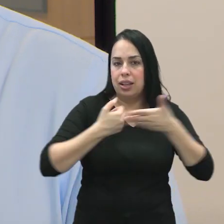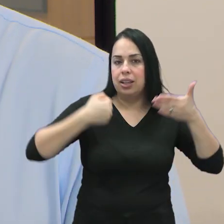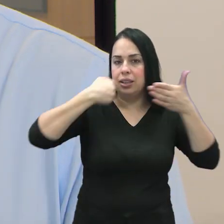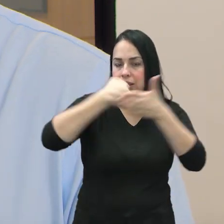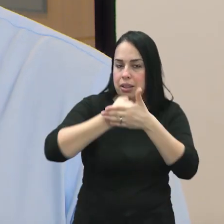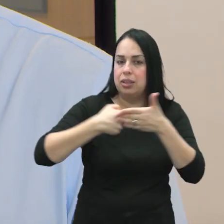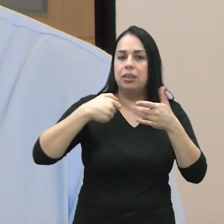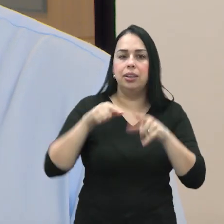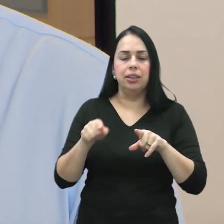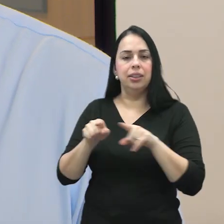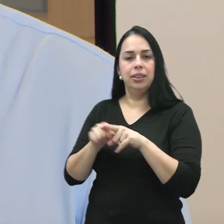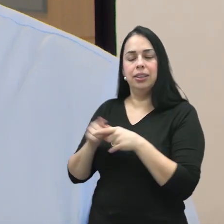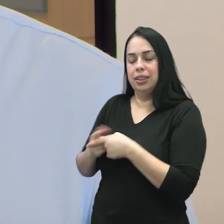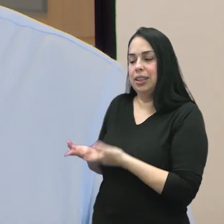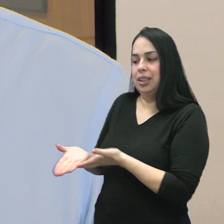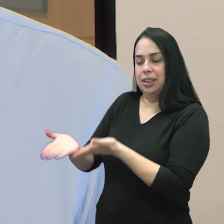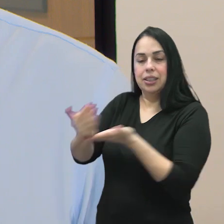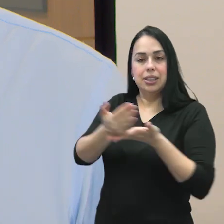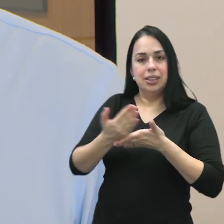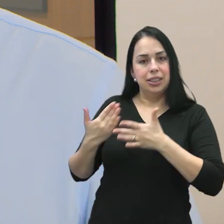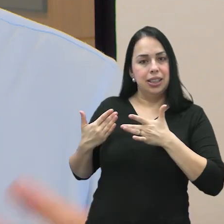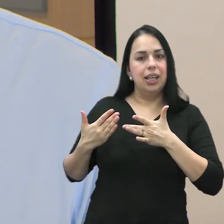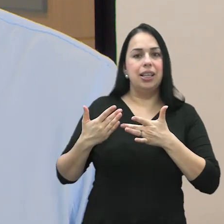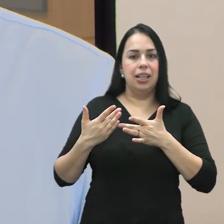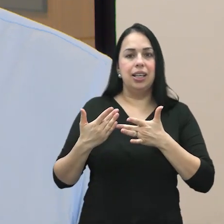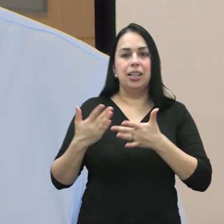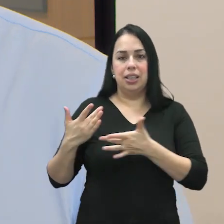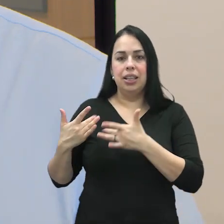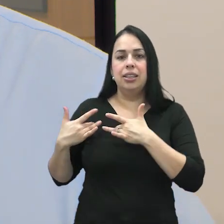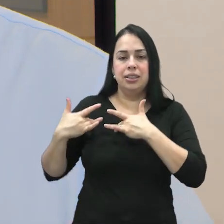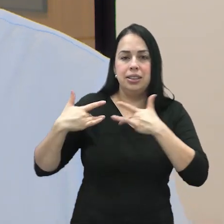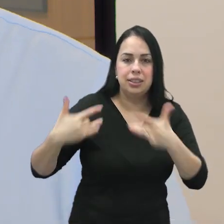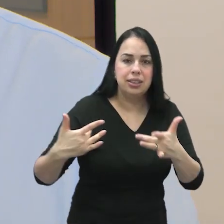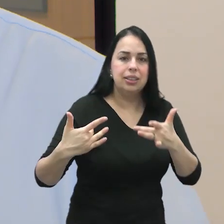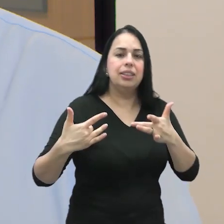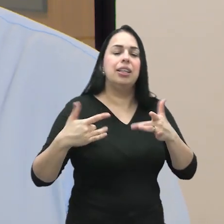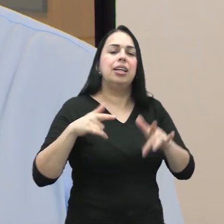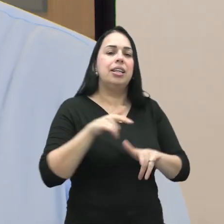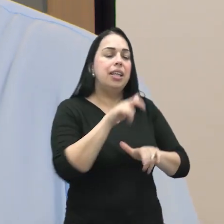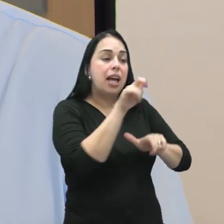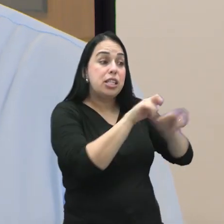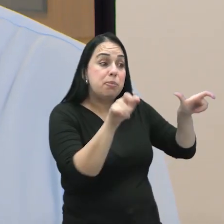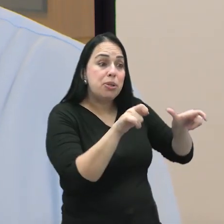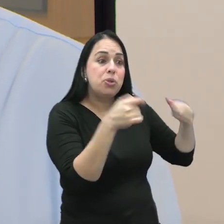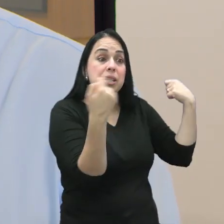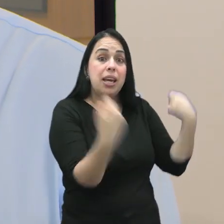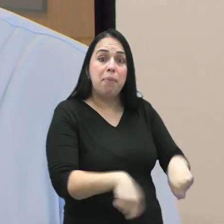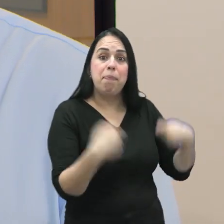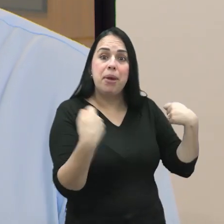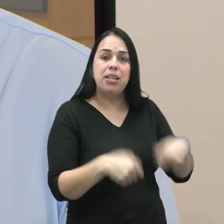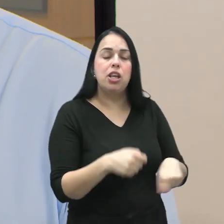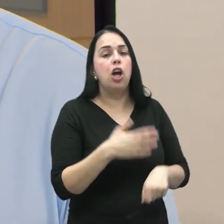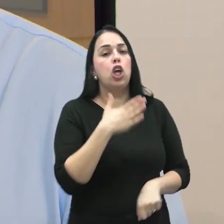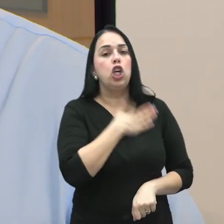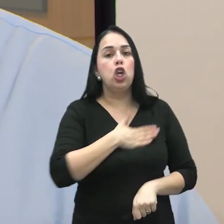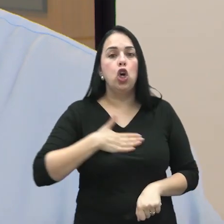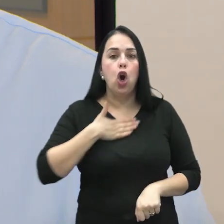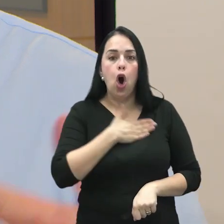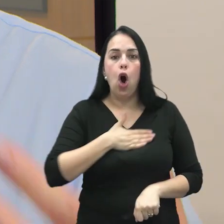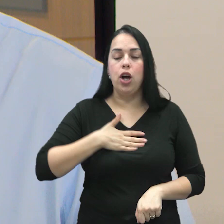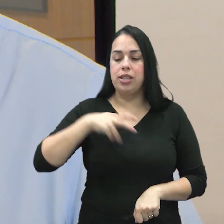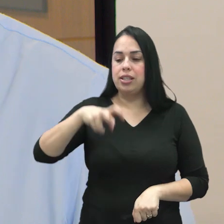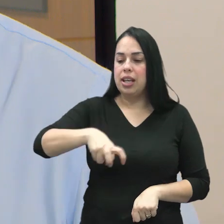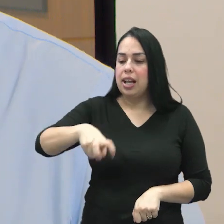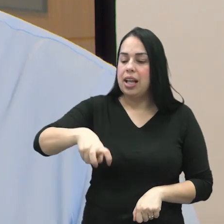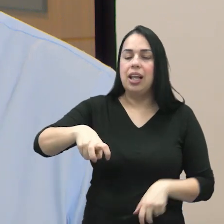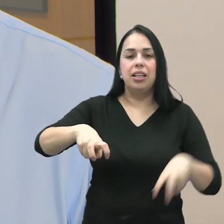alimentos serão arrecadados, colocados, né, no banco. Aí aquelas pessoas que gostam